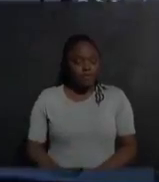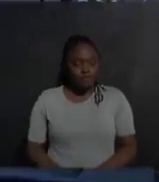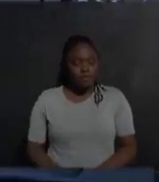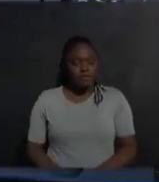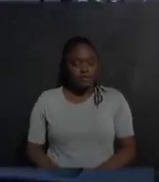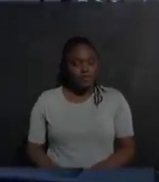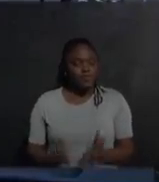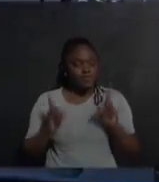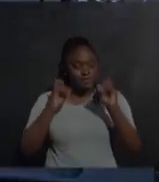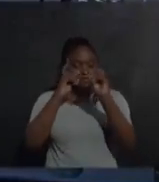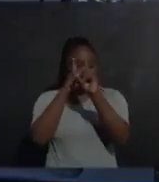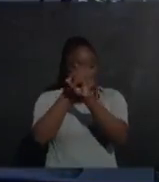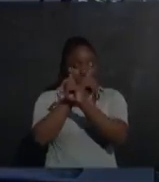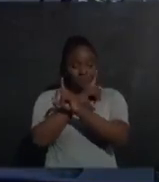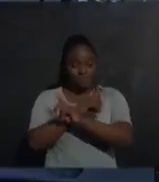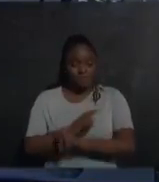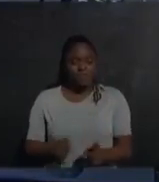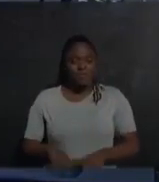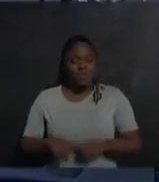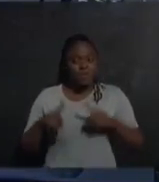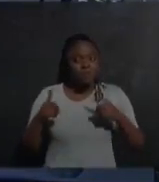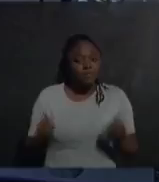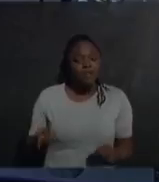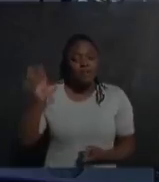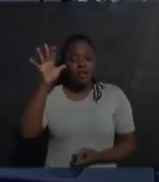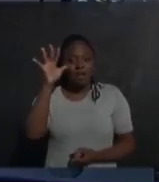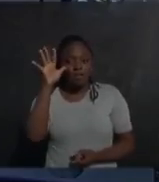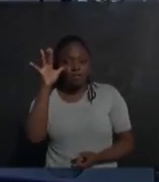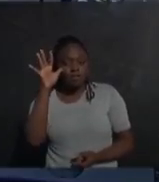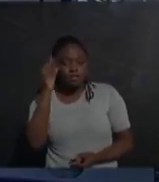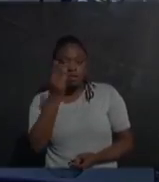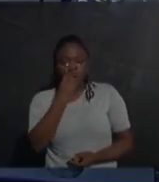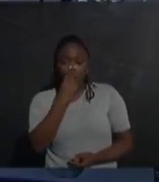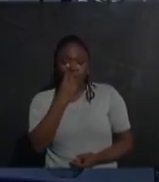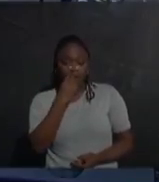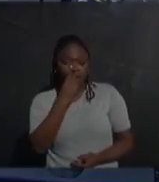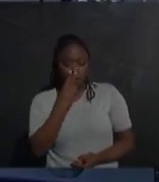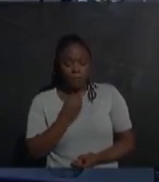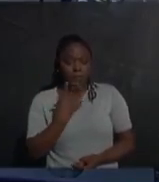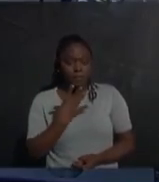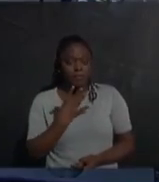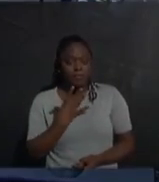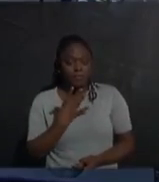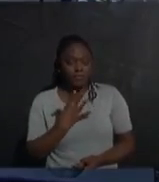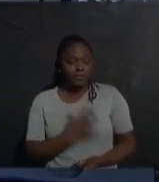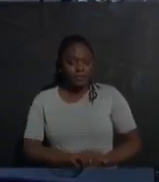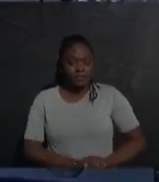Jesus. Mas a gente assiste como se prestasse.